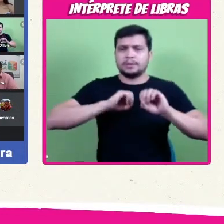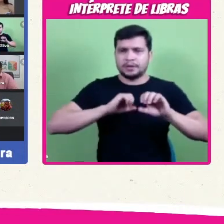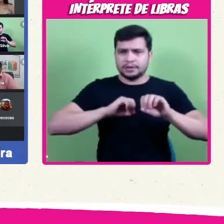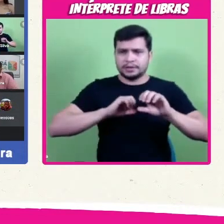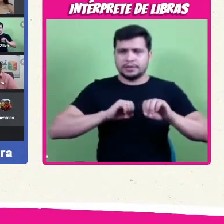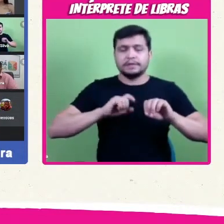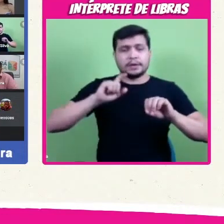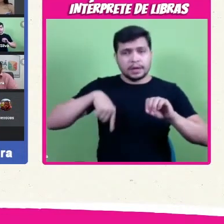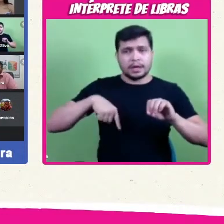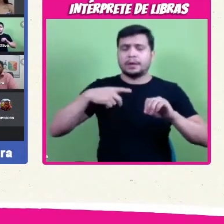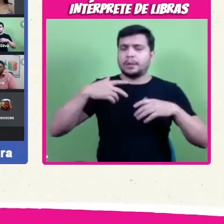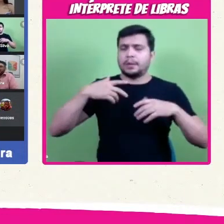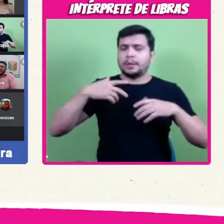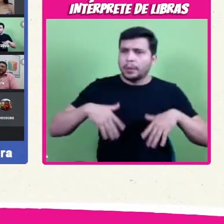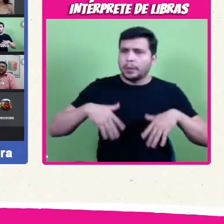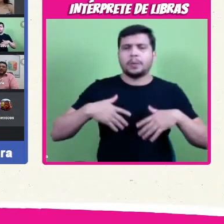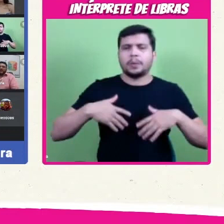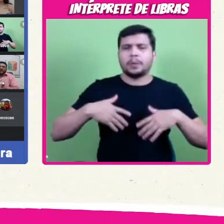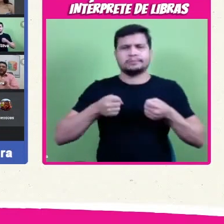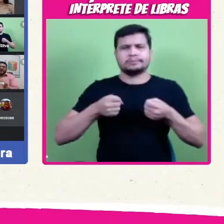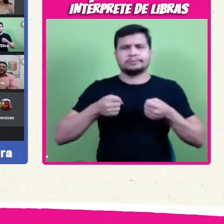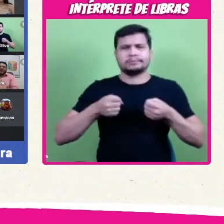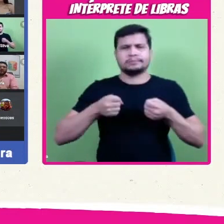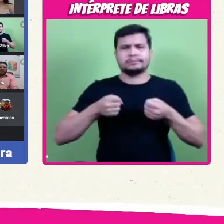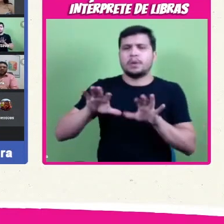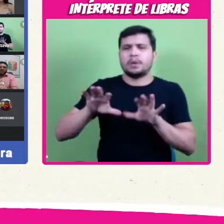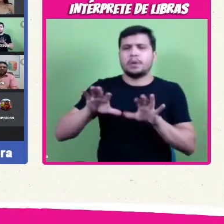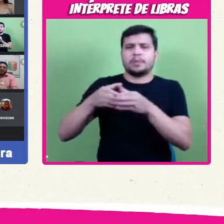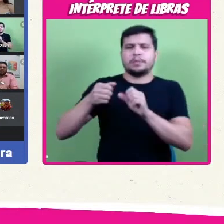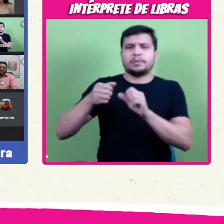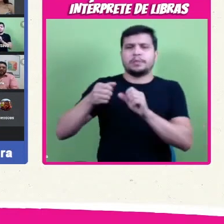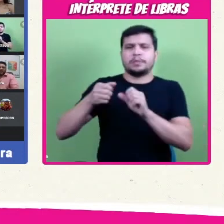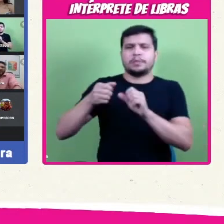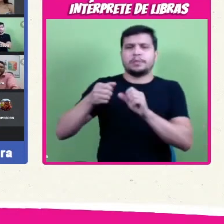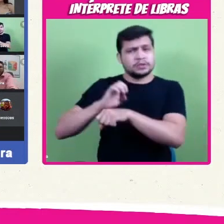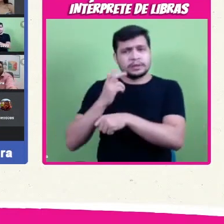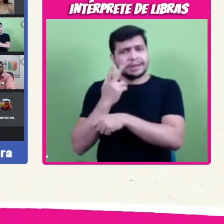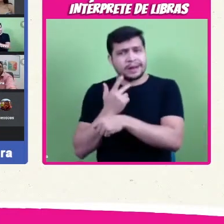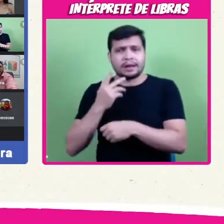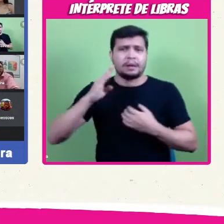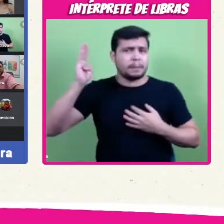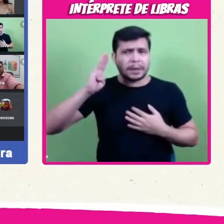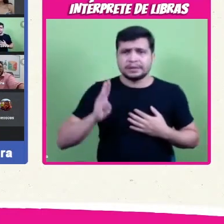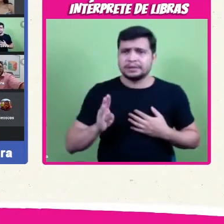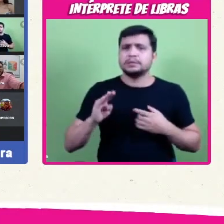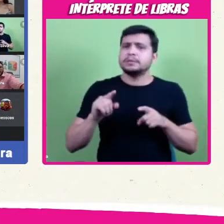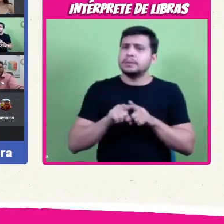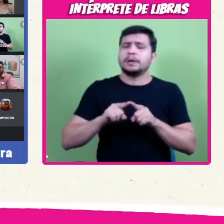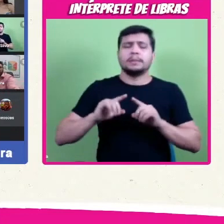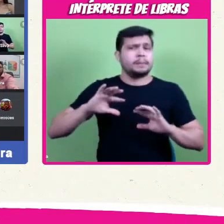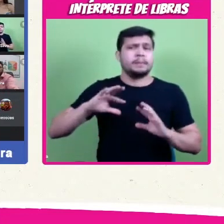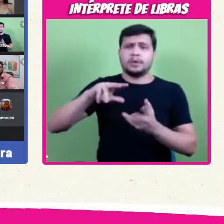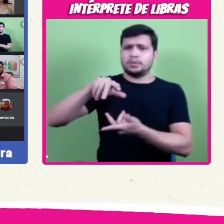populações LGBTI+, do estado do Ceará, do Brasil, do mundo. Eu falo do mundo porque o For Rainbow é